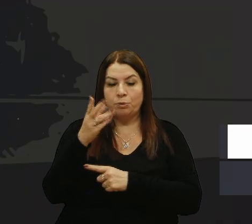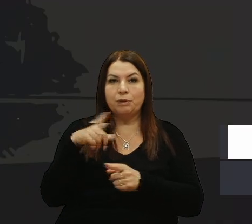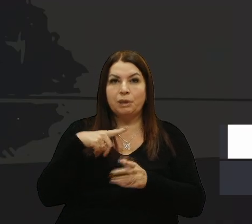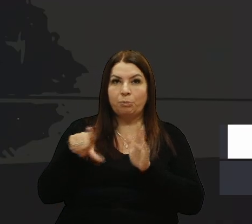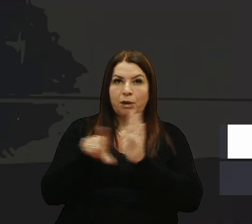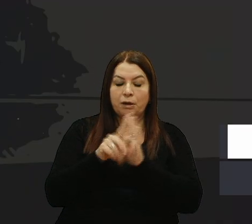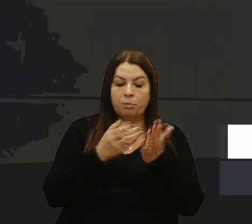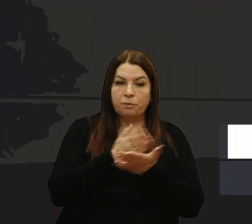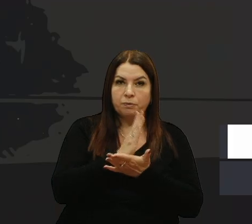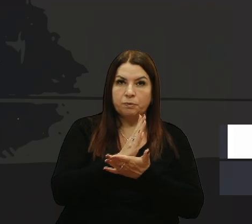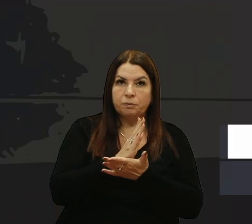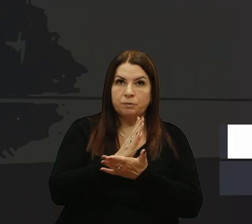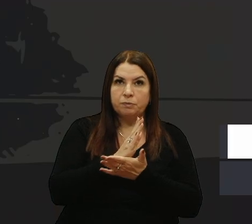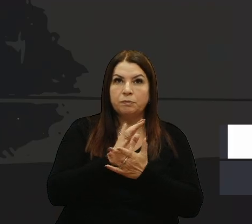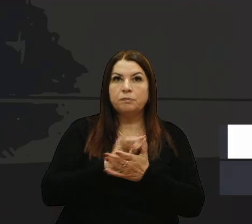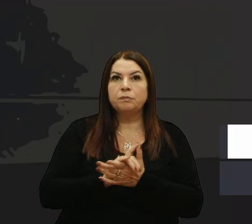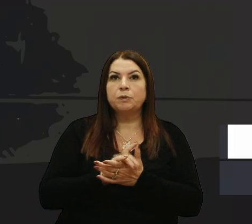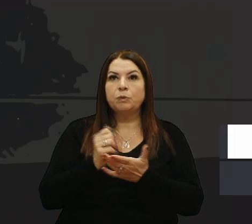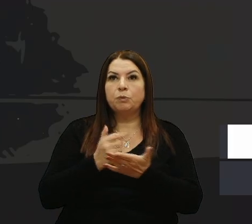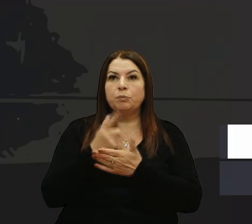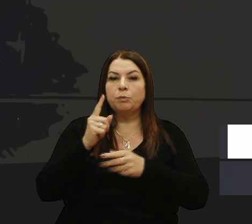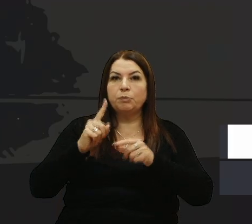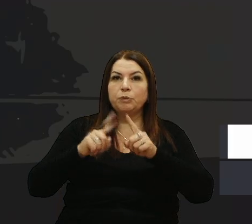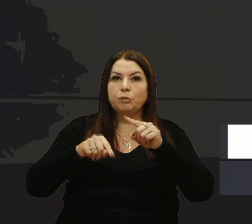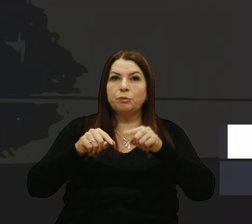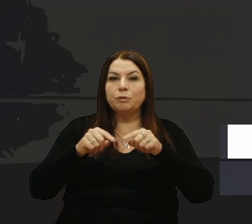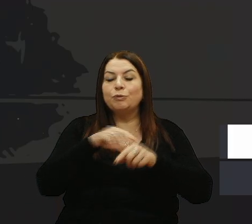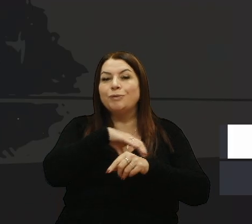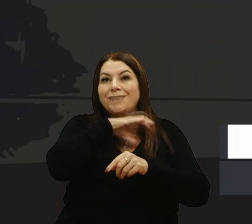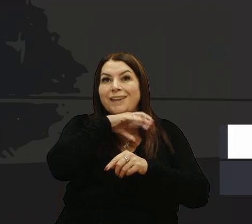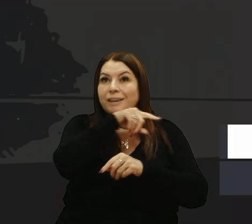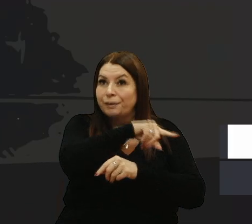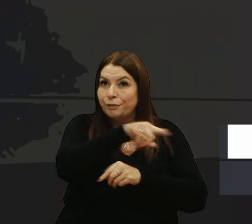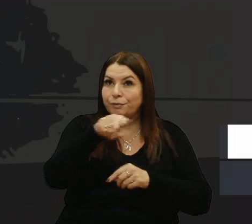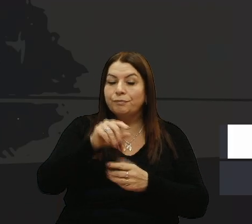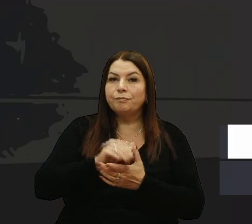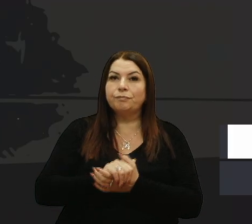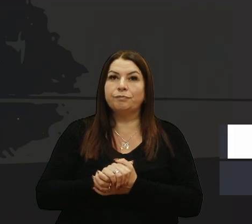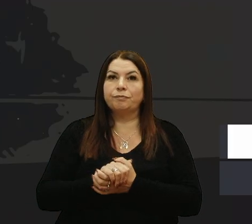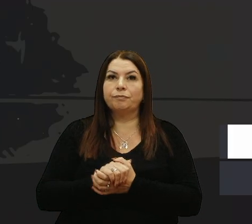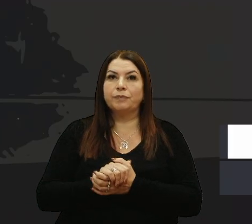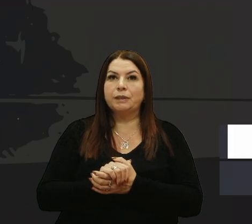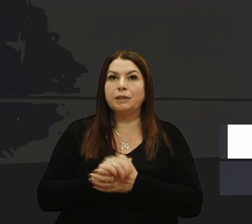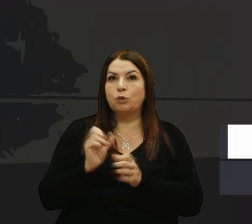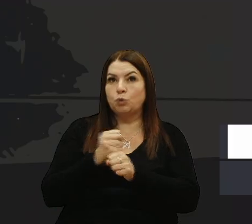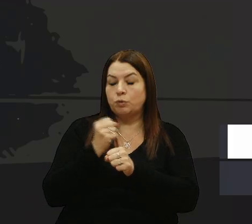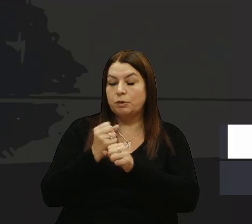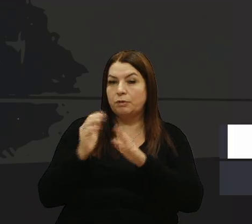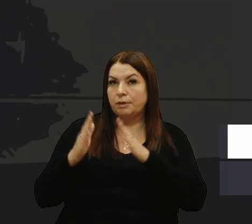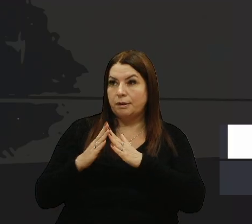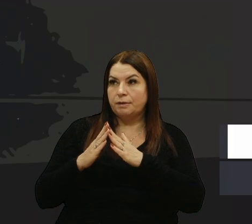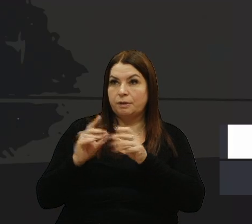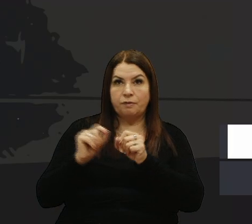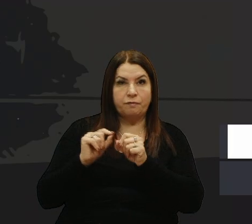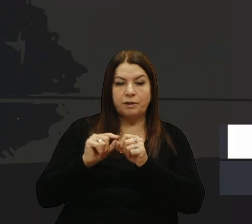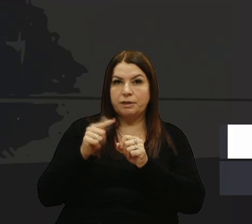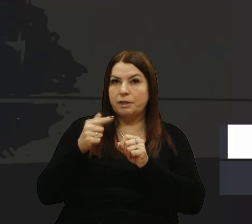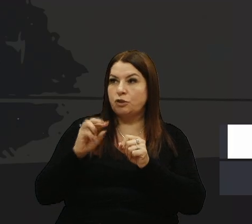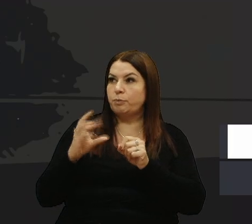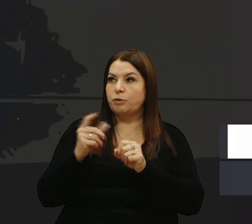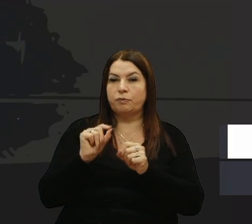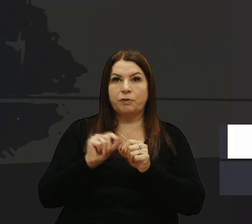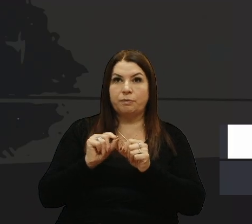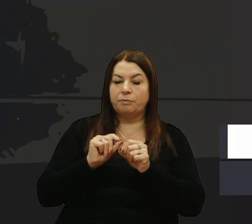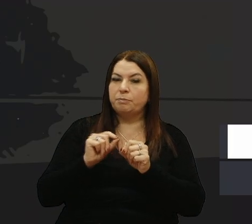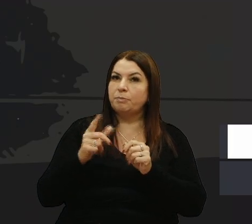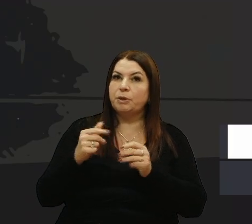lei aprovada para compras dos terrenos e edificação das casas. Não foi feito. Os 7 milhões foi pego e